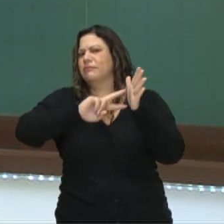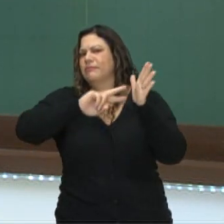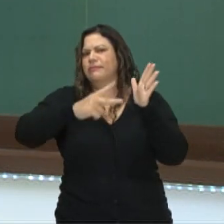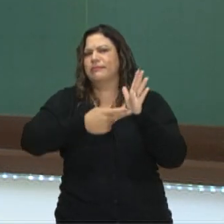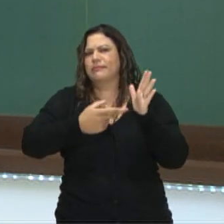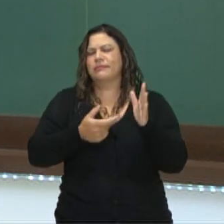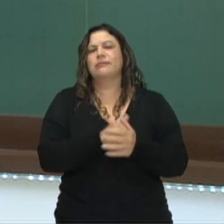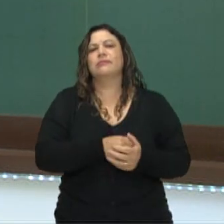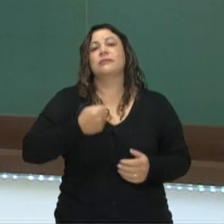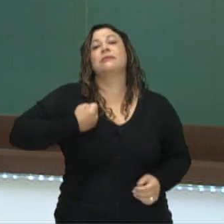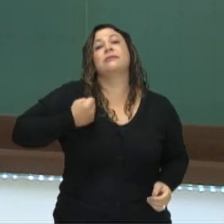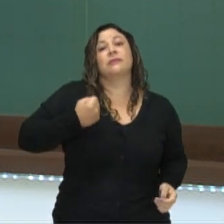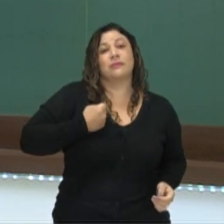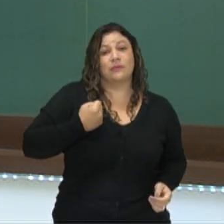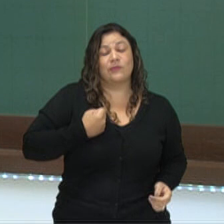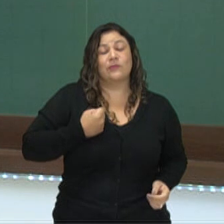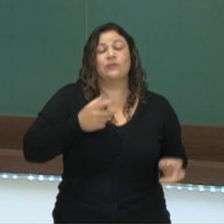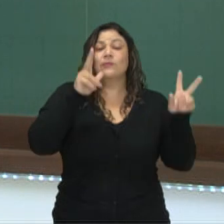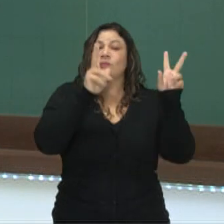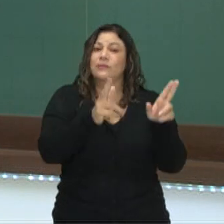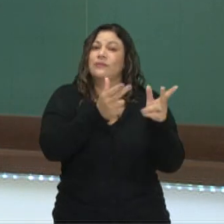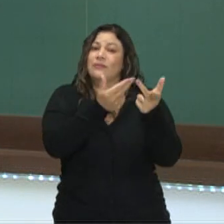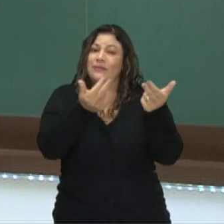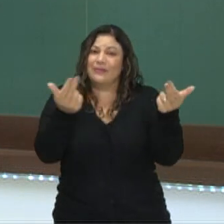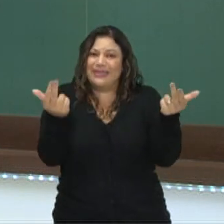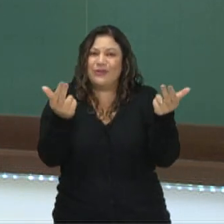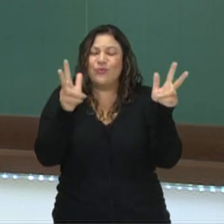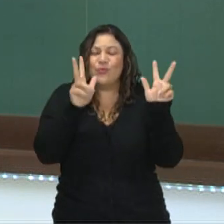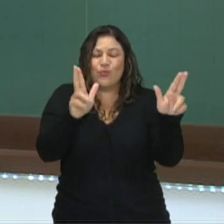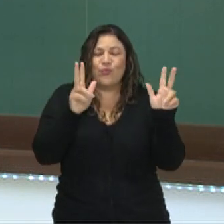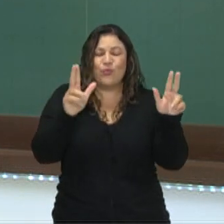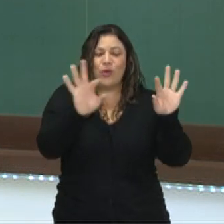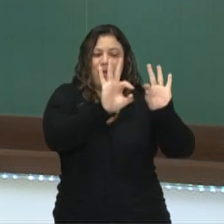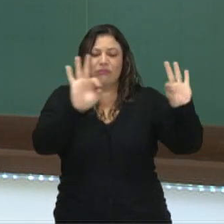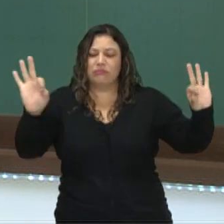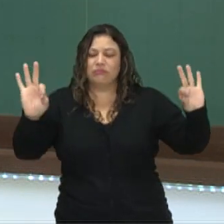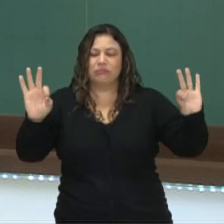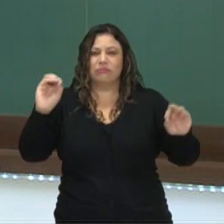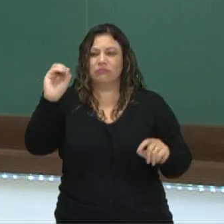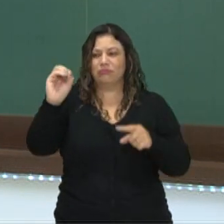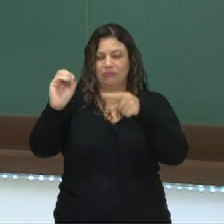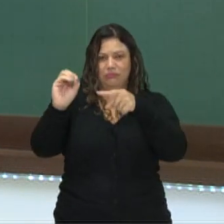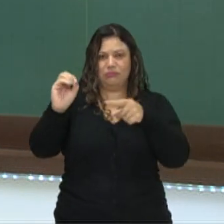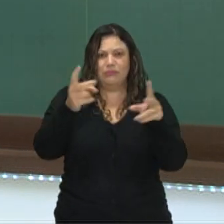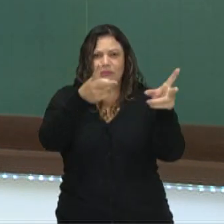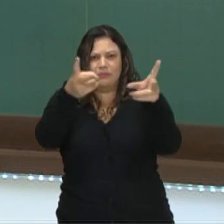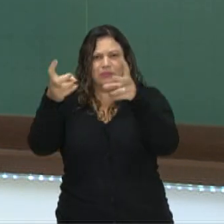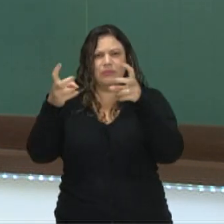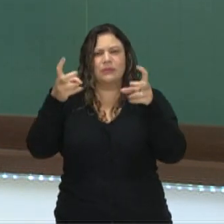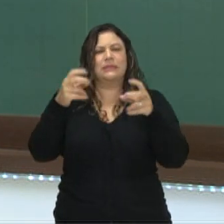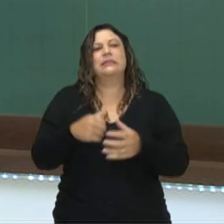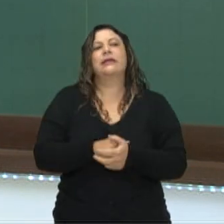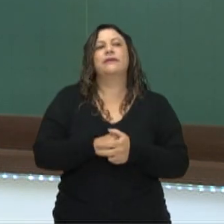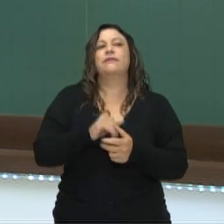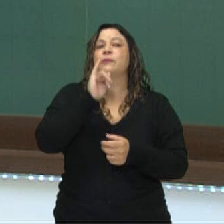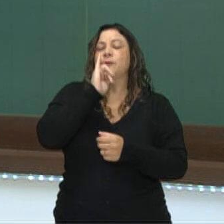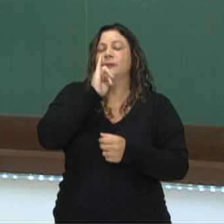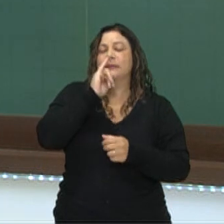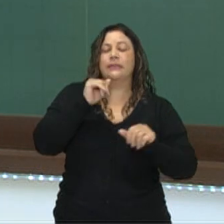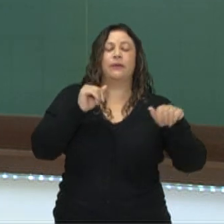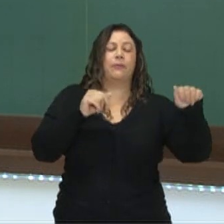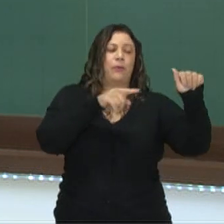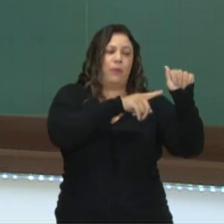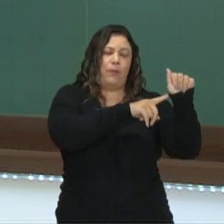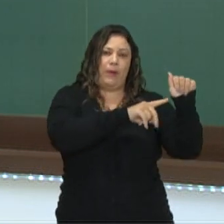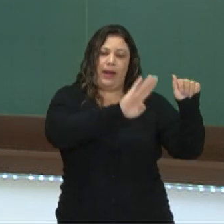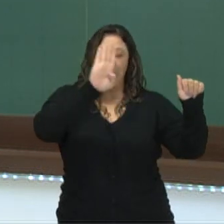São aqueles números que têm a mesma distância até o zero. Observe aqui na minha figura. Por exemplo, o ponto A e o ponto